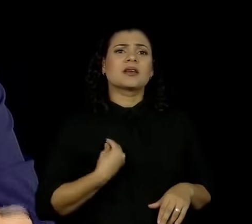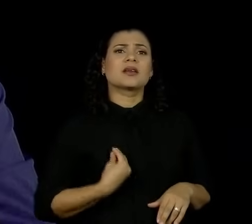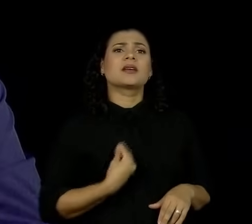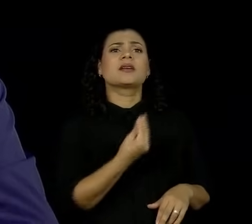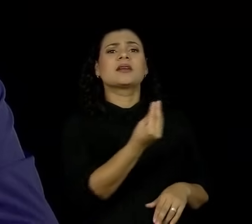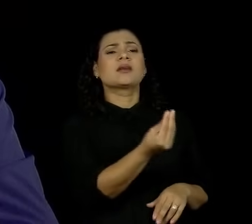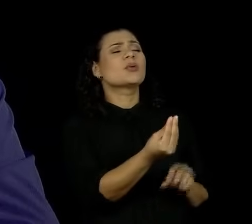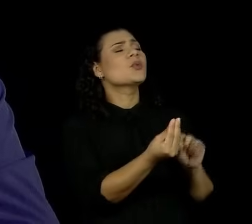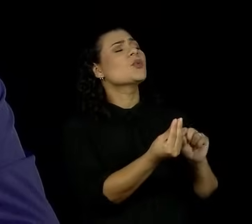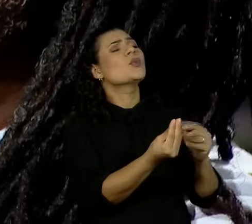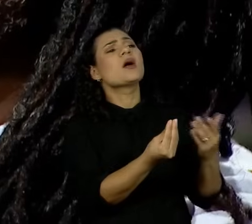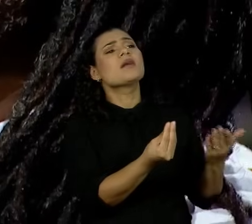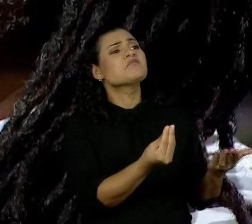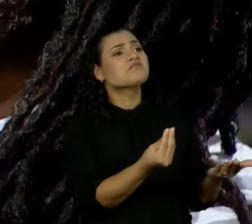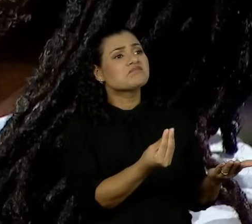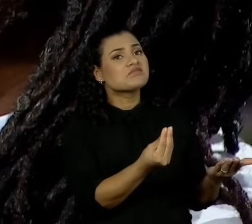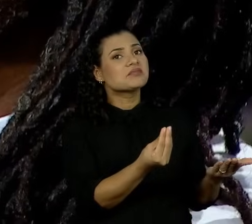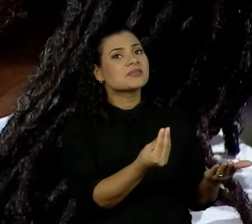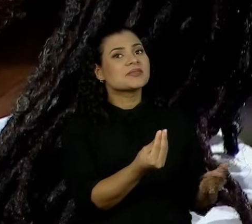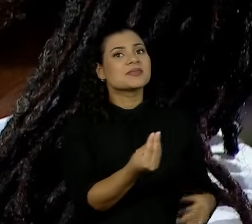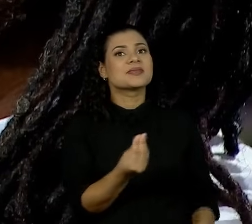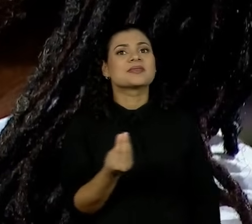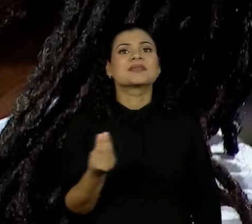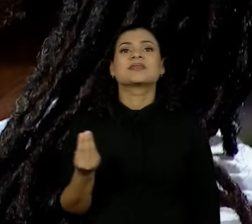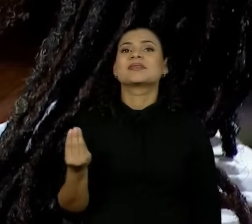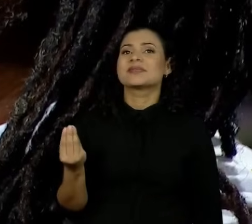a vida?